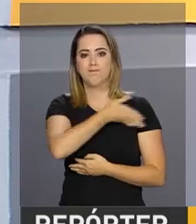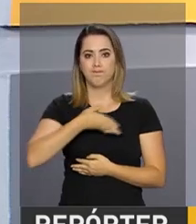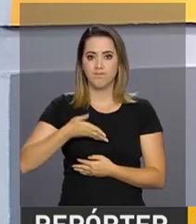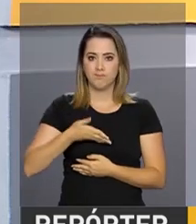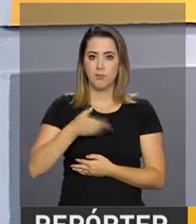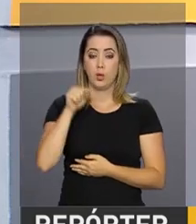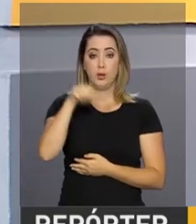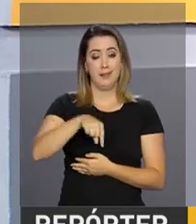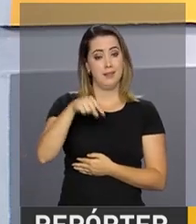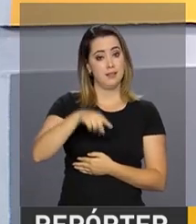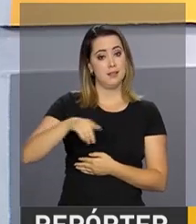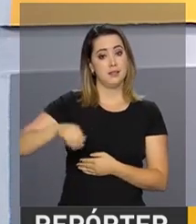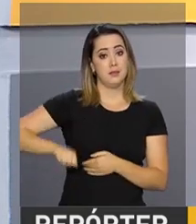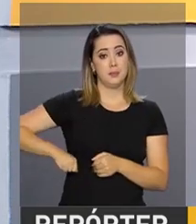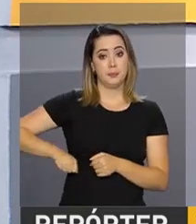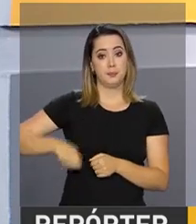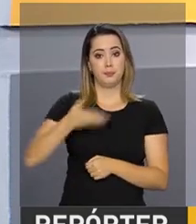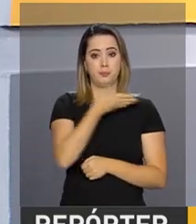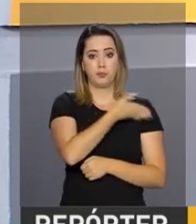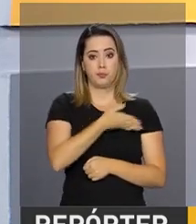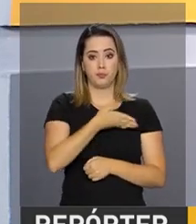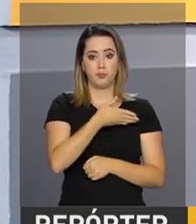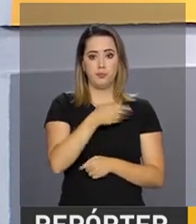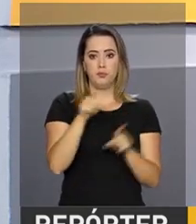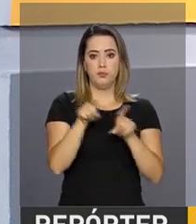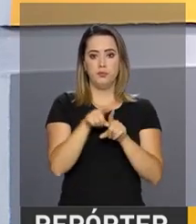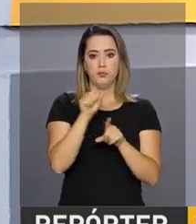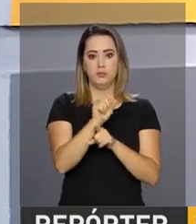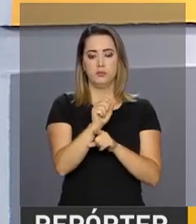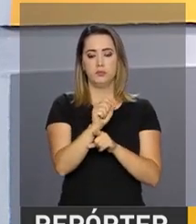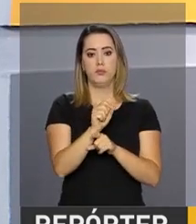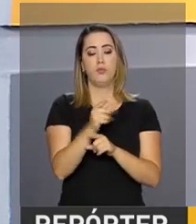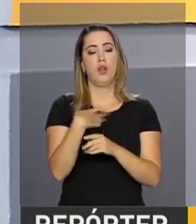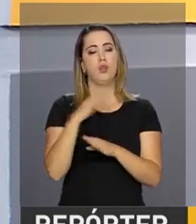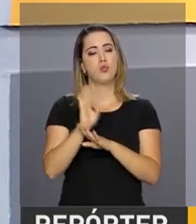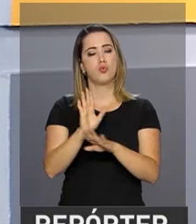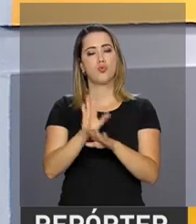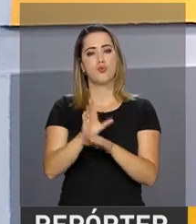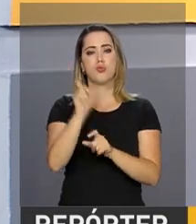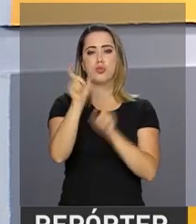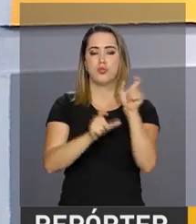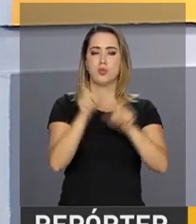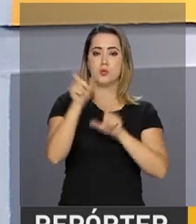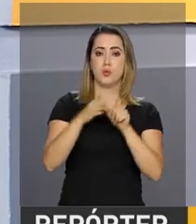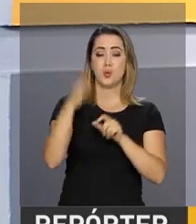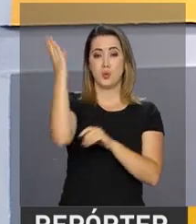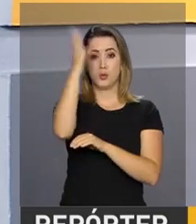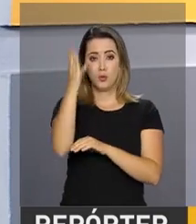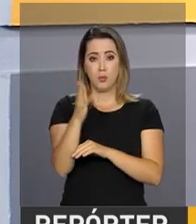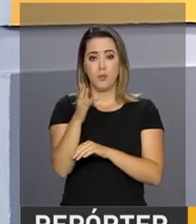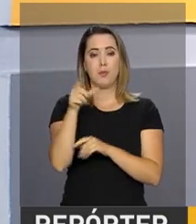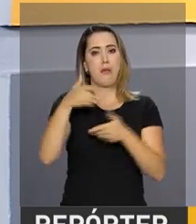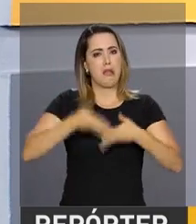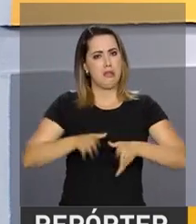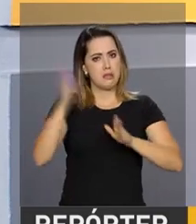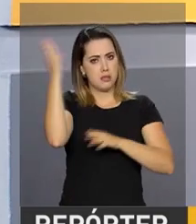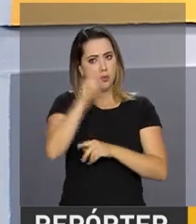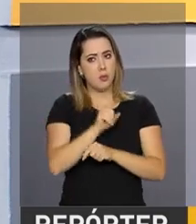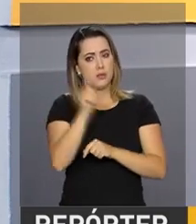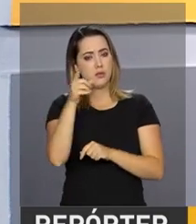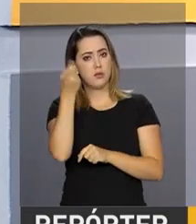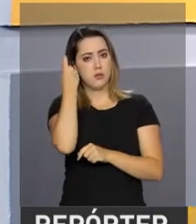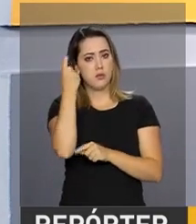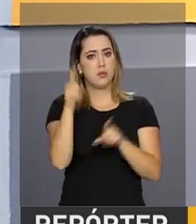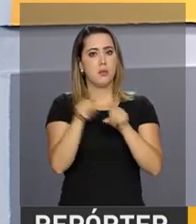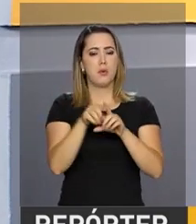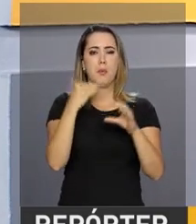do consulado, que aparecem aí na tela. O Núcleo de Assistência a Brasileiros do Itamaraty em Brasília pode ser acionado também pelo